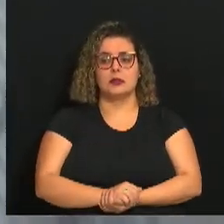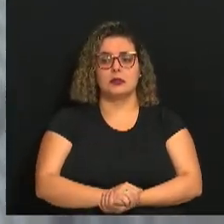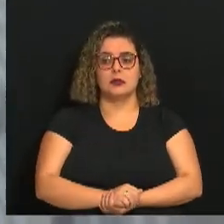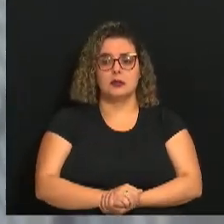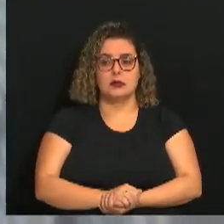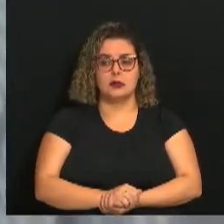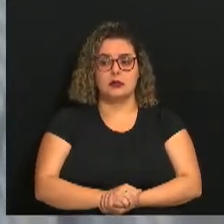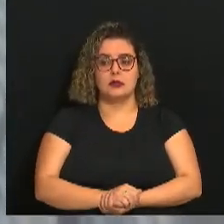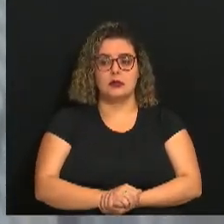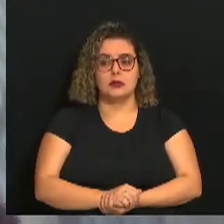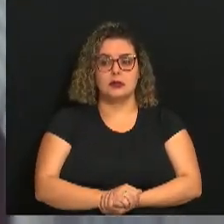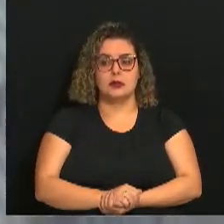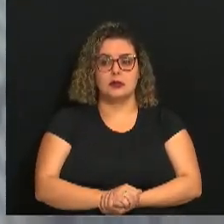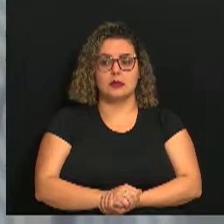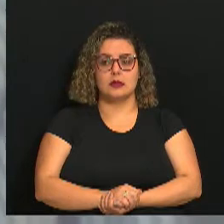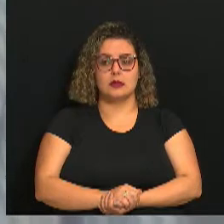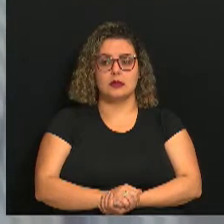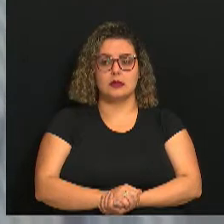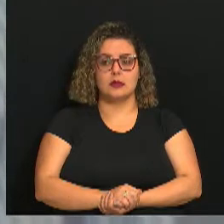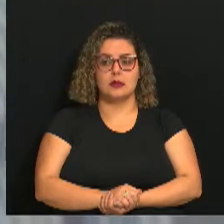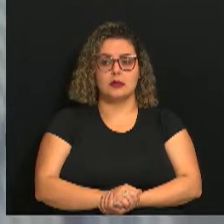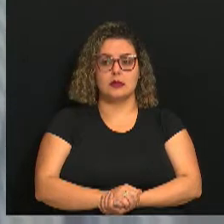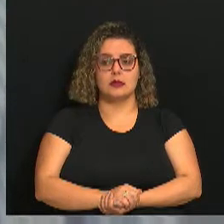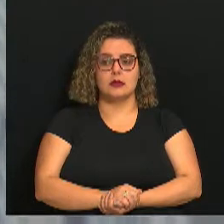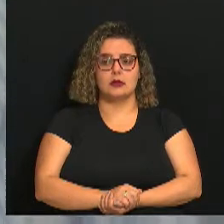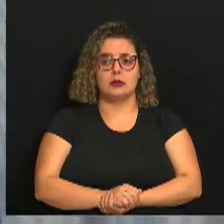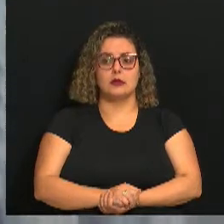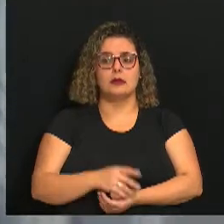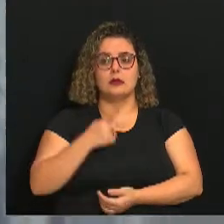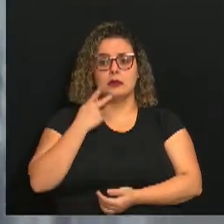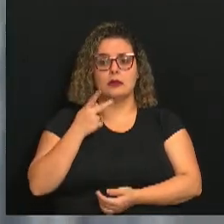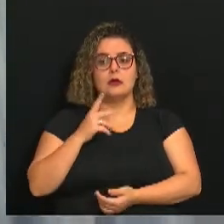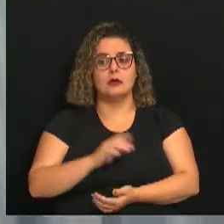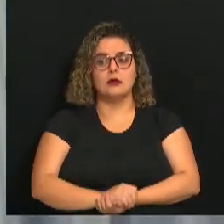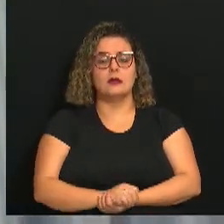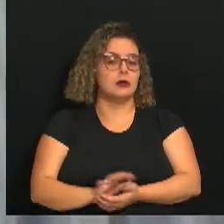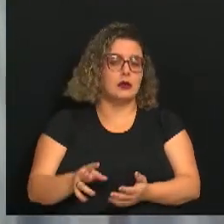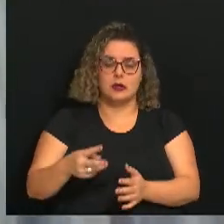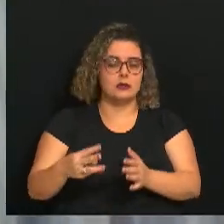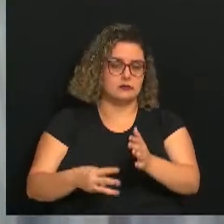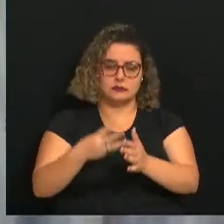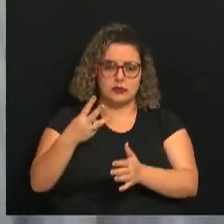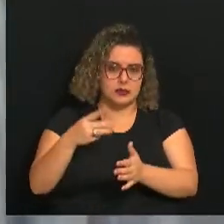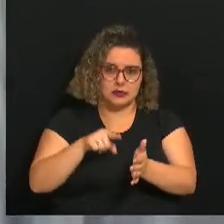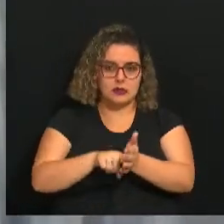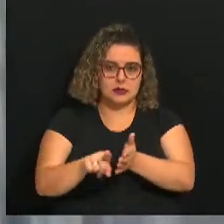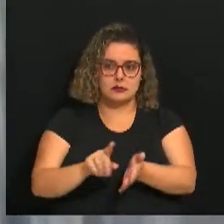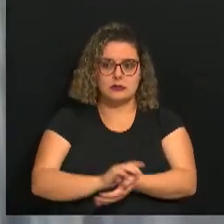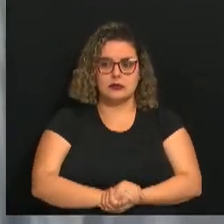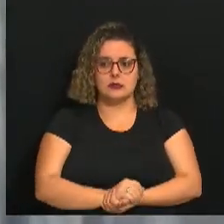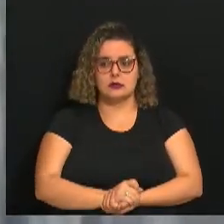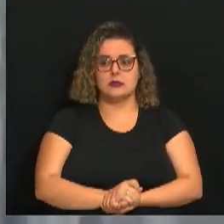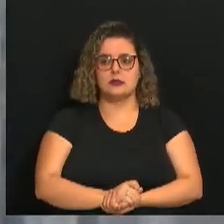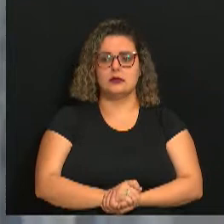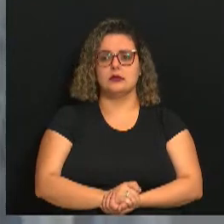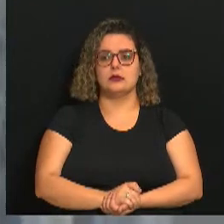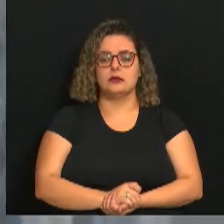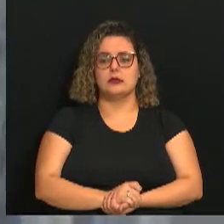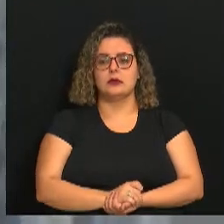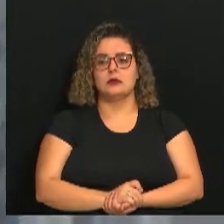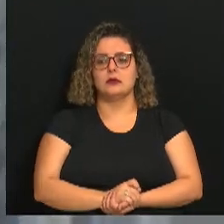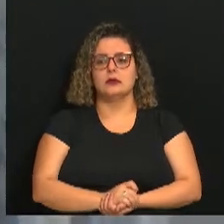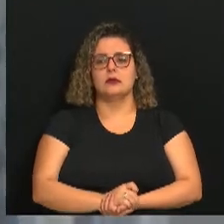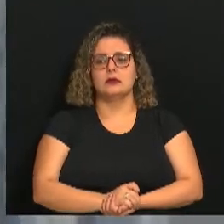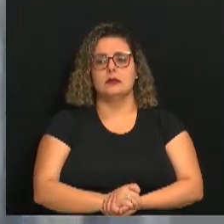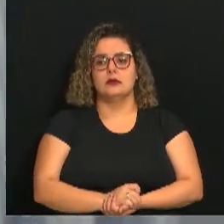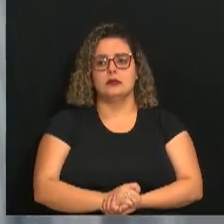questão vinculada, eu falei, né, da zeladoria. Não, primeiro essas 3 questões, aí a gente ouve vocês e depois a gente passa